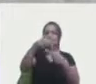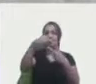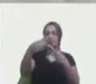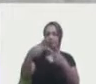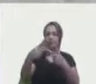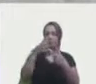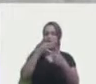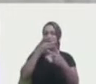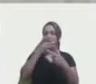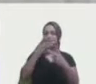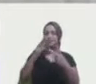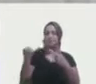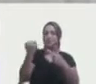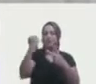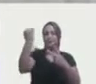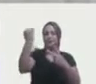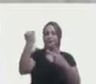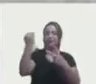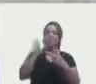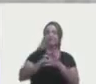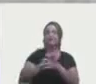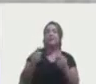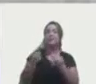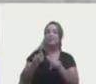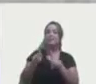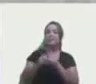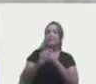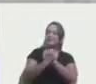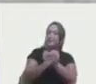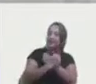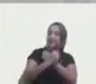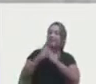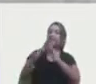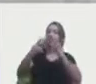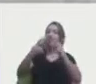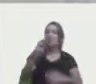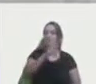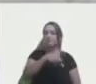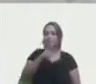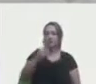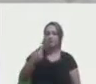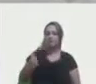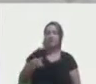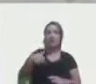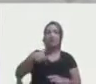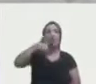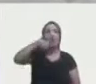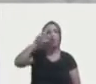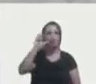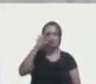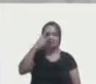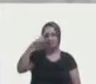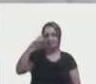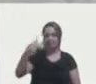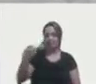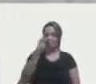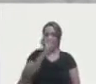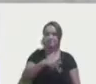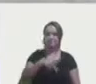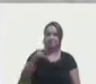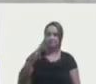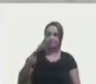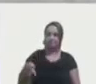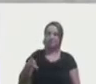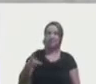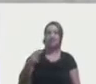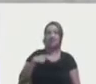importantes né também quero deixar um abraço a todos os professores Ontem nós comemoramos o Dia do Professor eu tenho